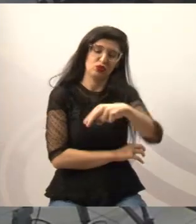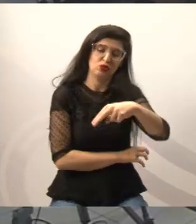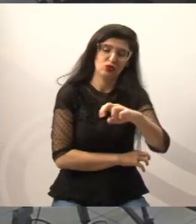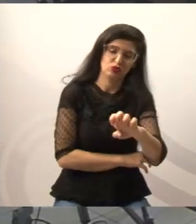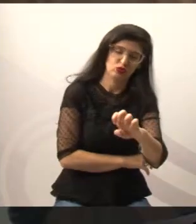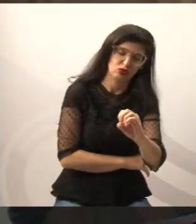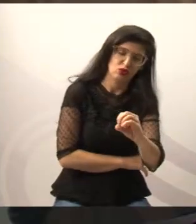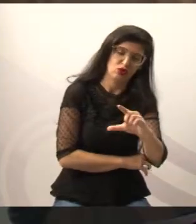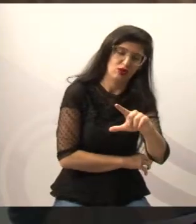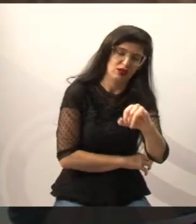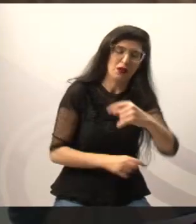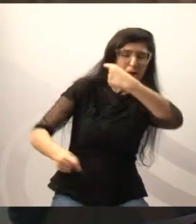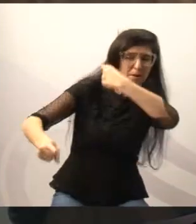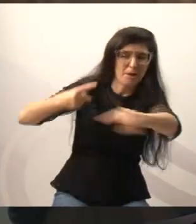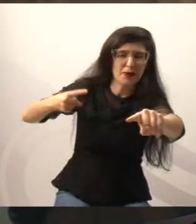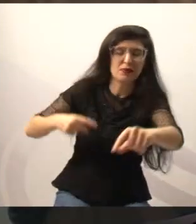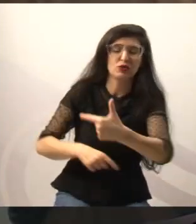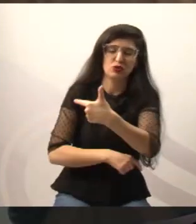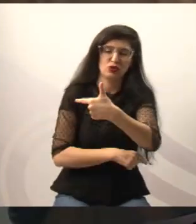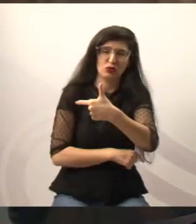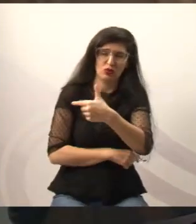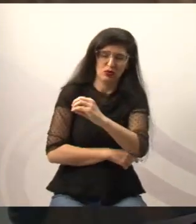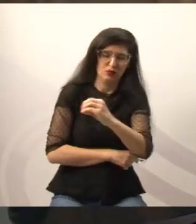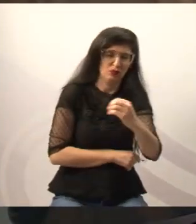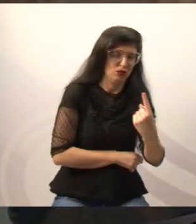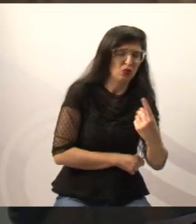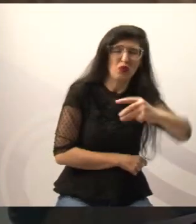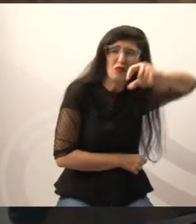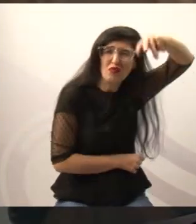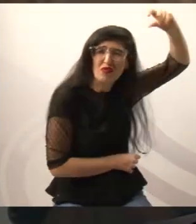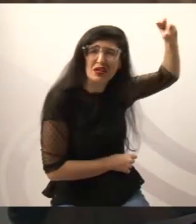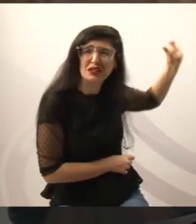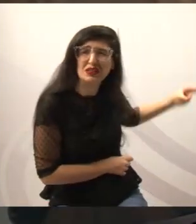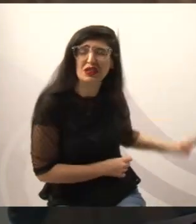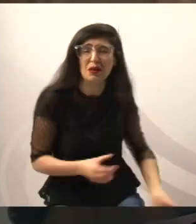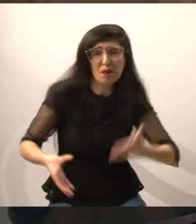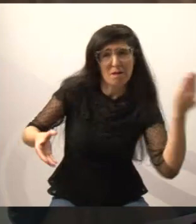em 2001. Então, há 19 anos rola esse processo.